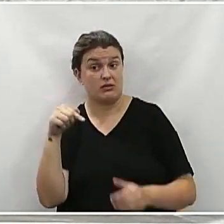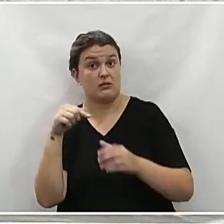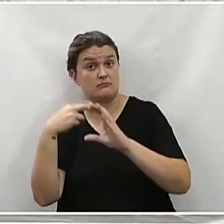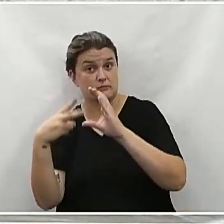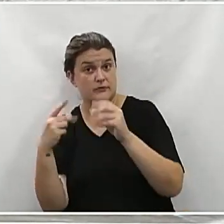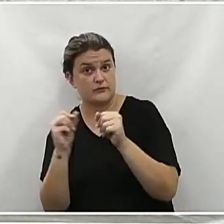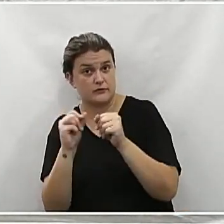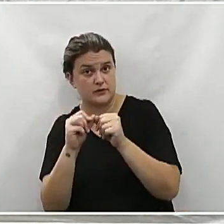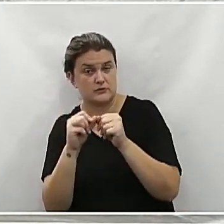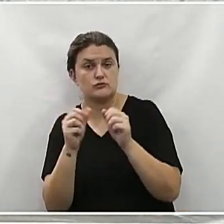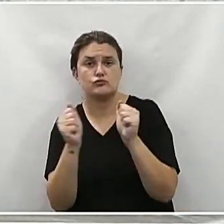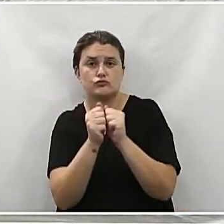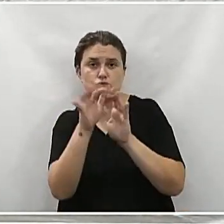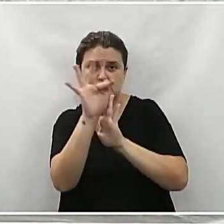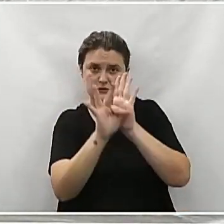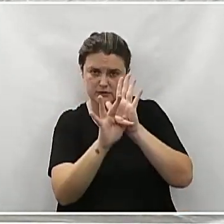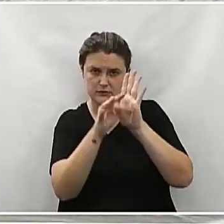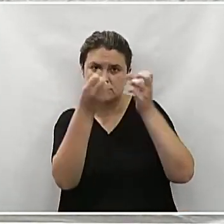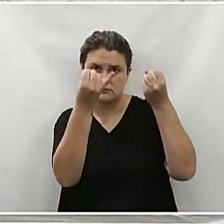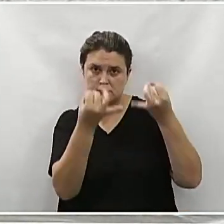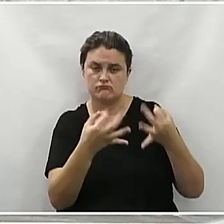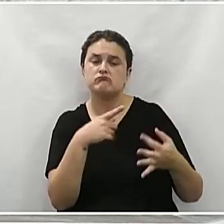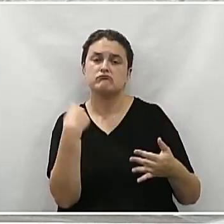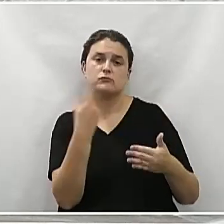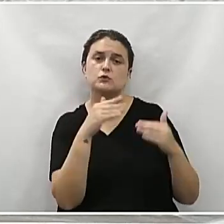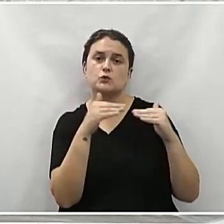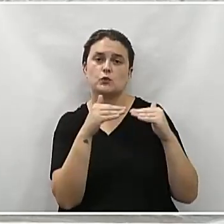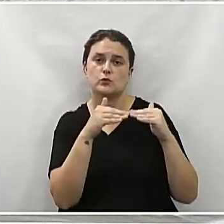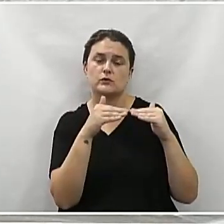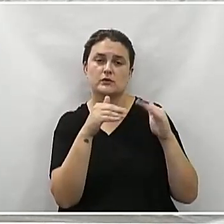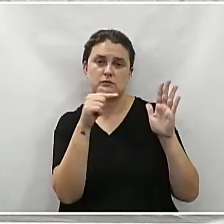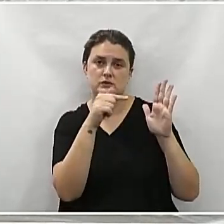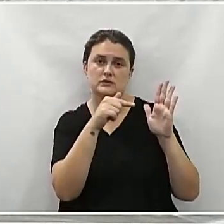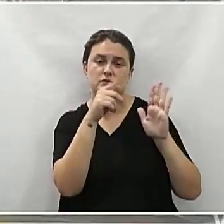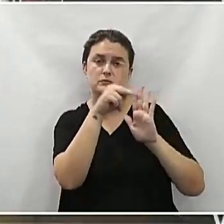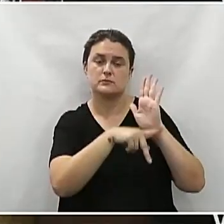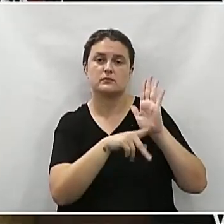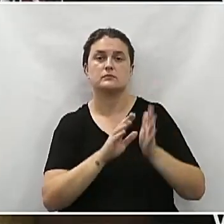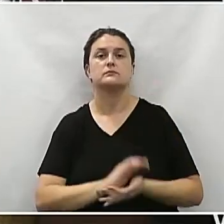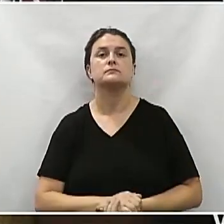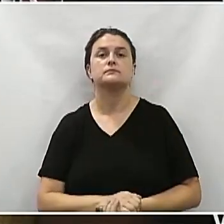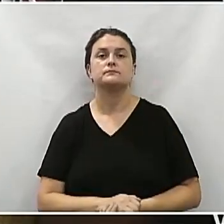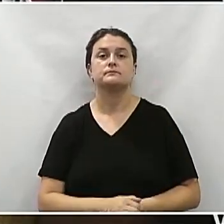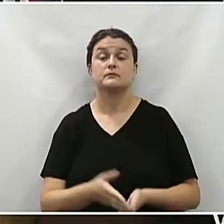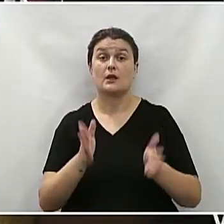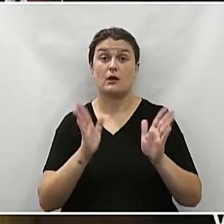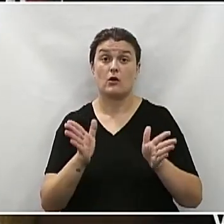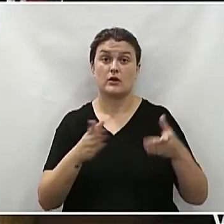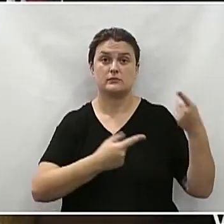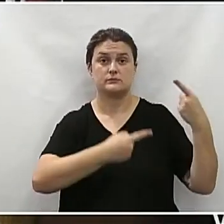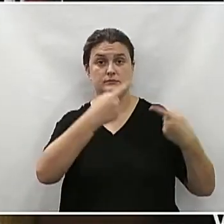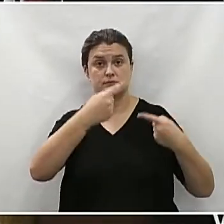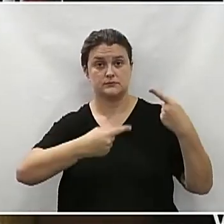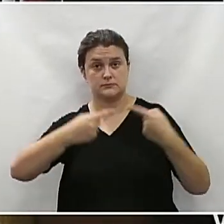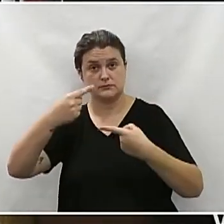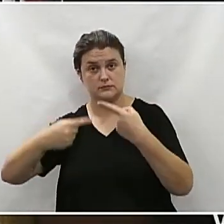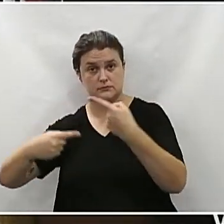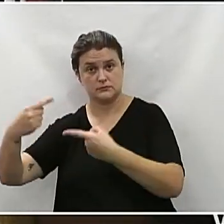juntamente com as suas justificativas, e oferecemos parecer favorável. É o parecer. Em discussão.